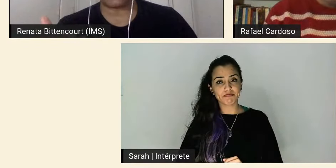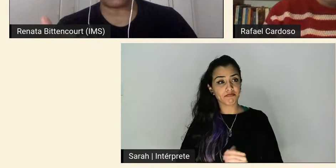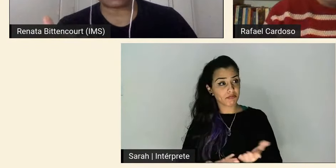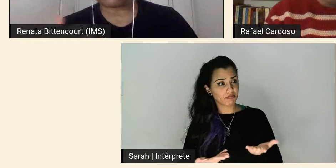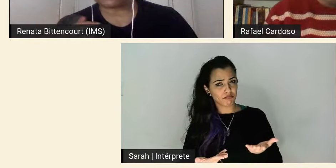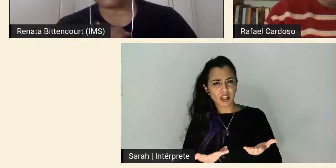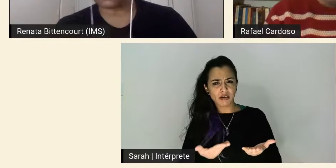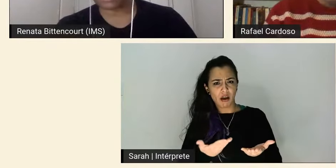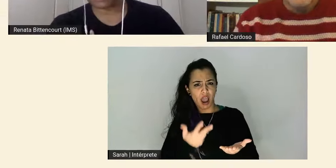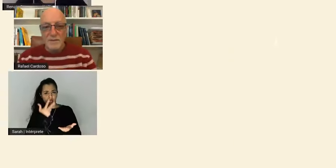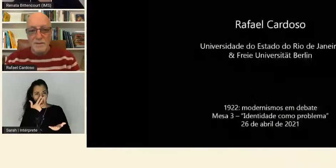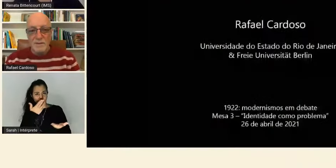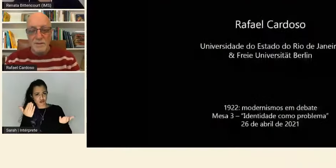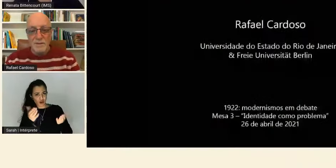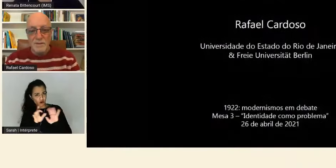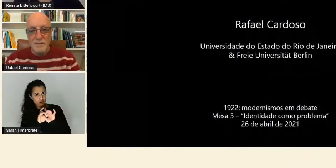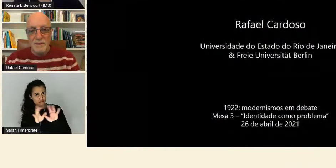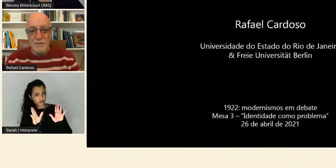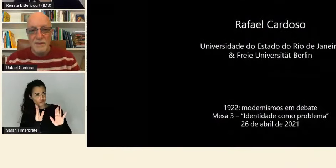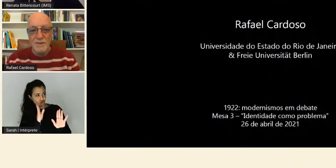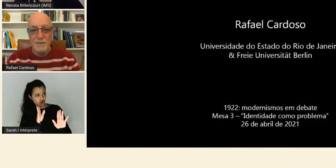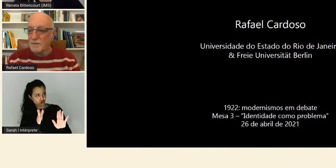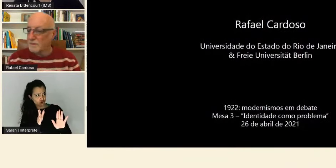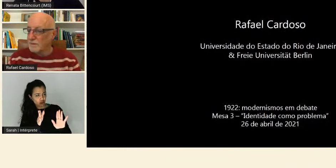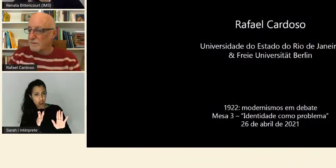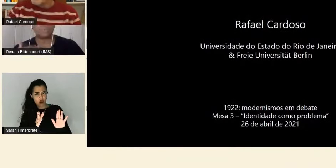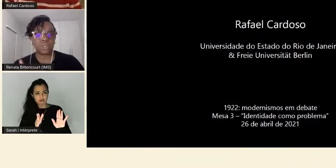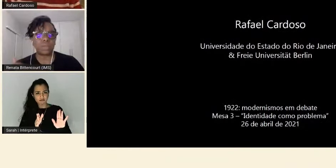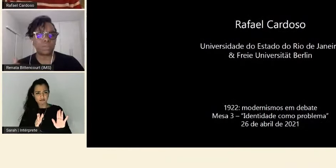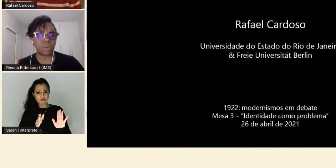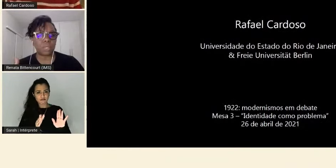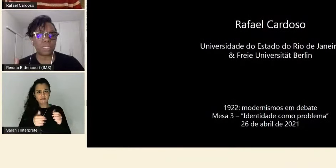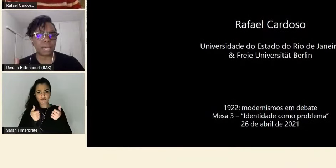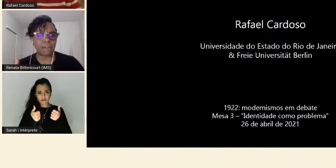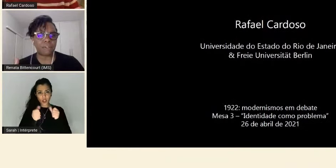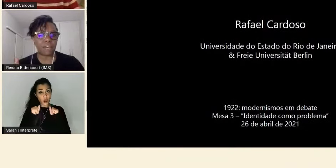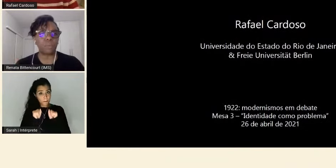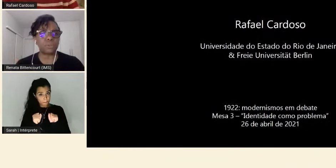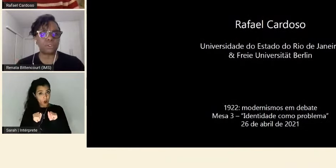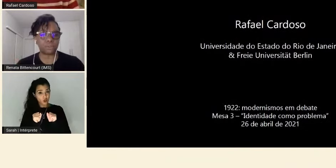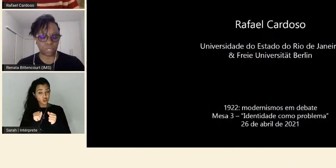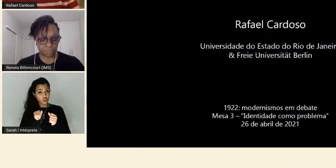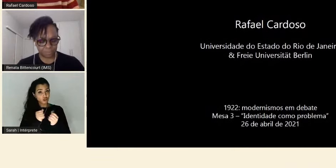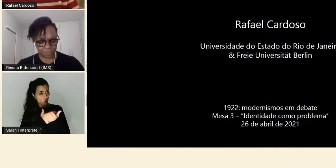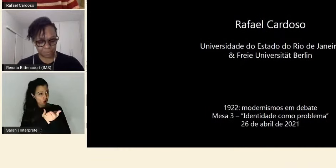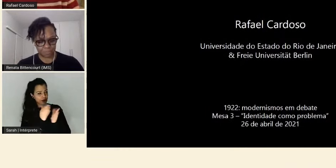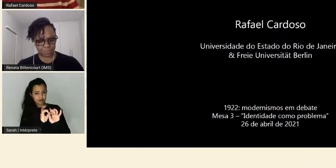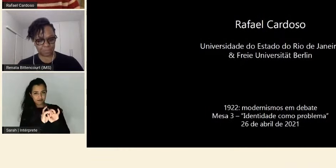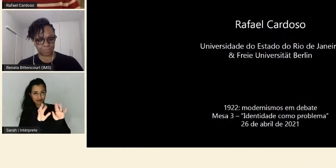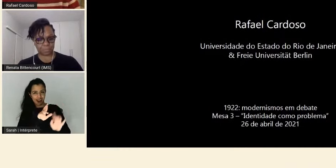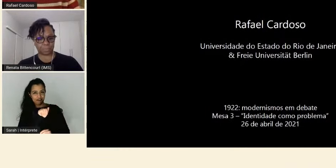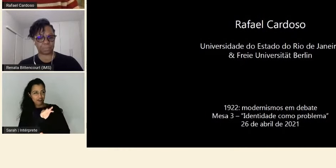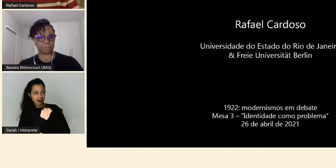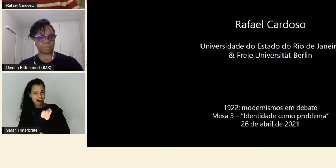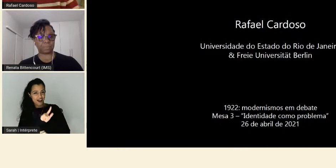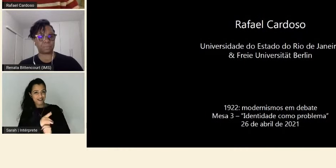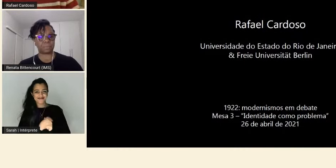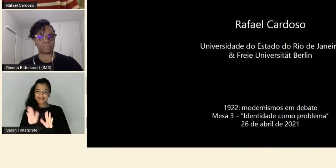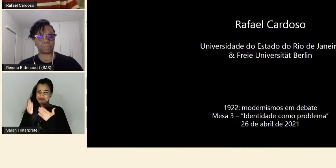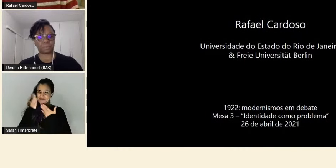Acredito que está visível já para o público a apresentação. Podemos começar, Rafael, por favor.